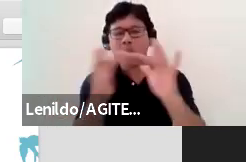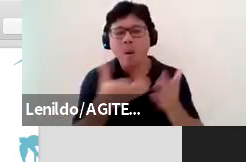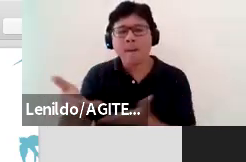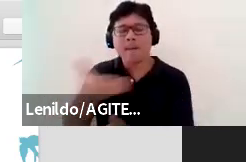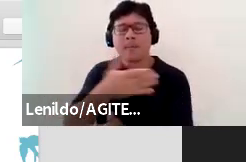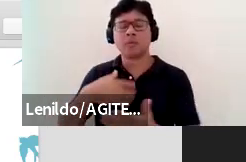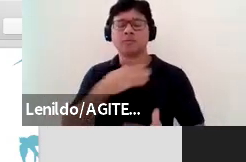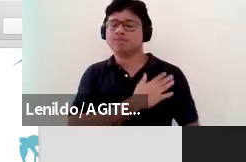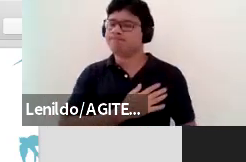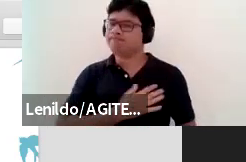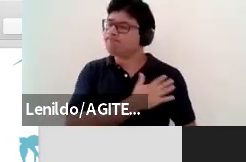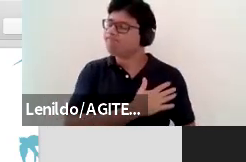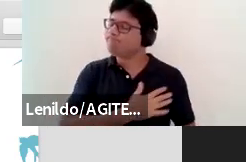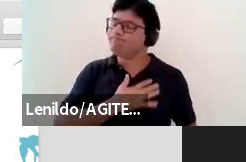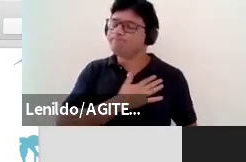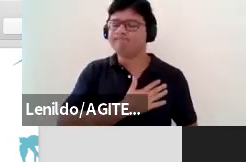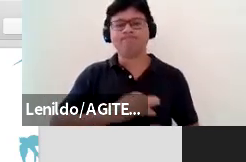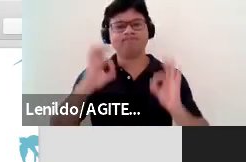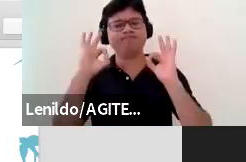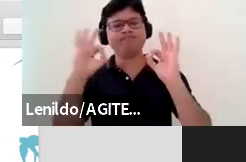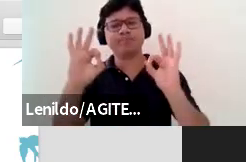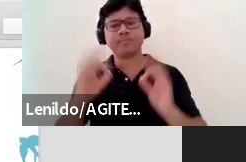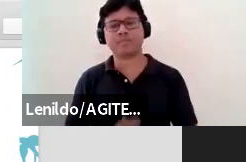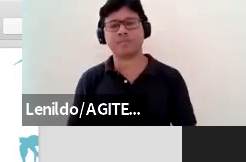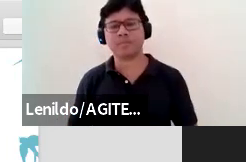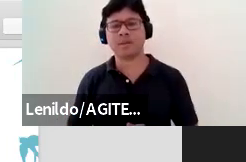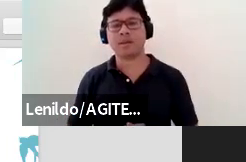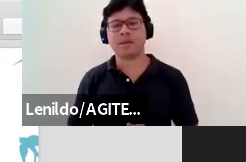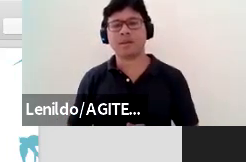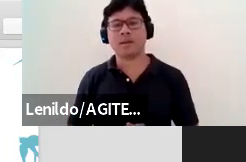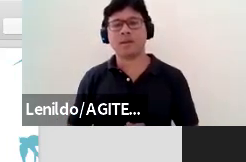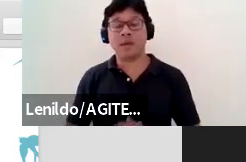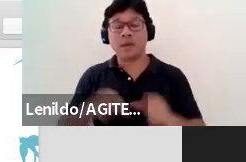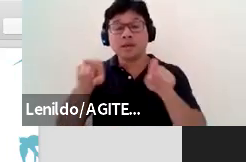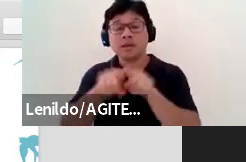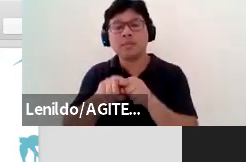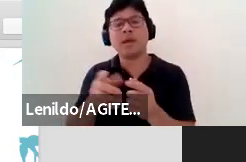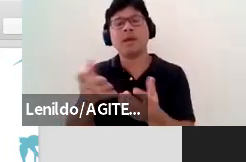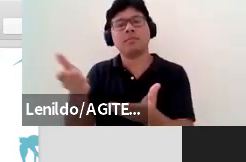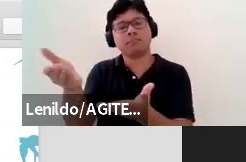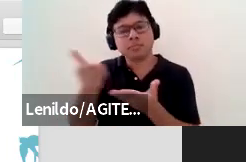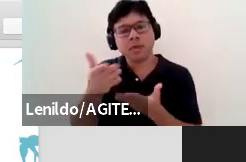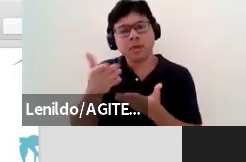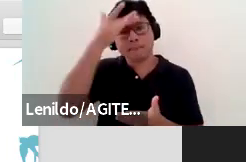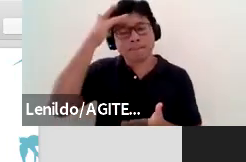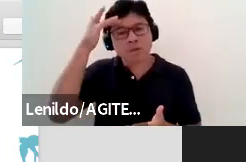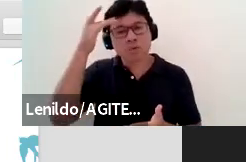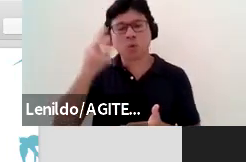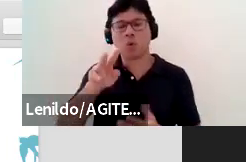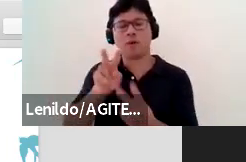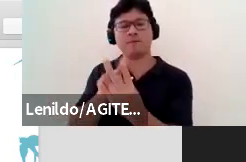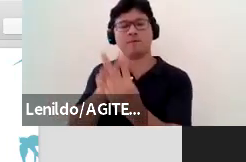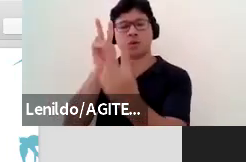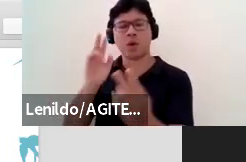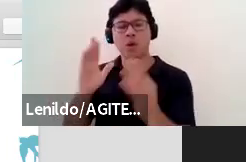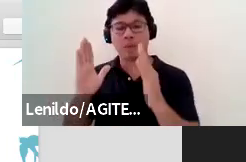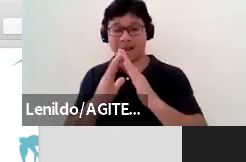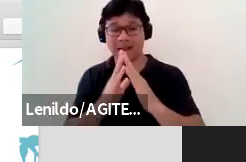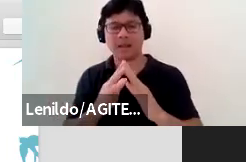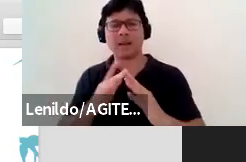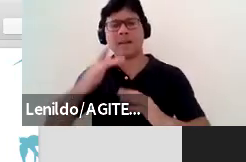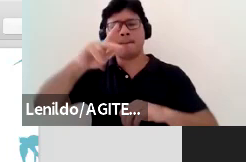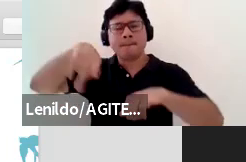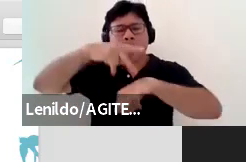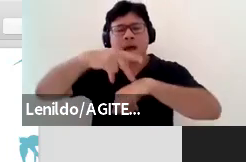enorme. E isso também de receber na nossa casa virtual agora gente do país inteiro e de